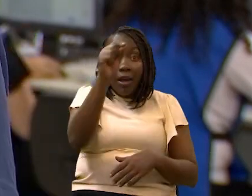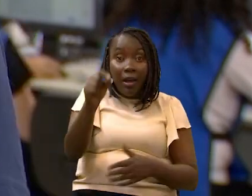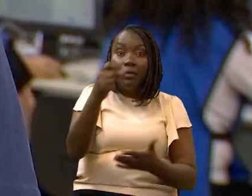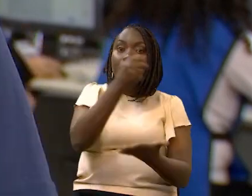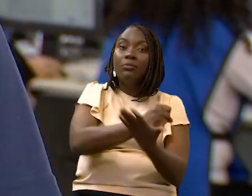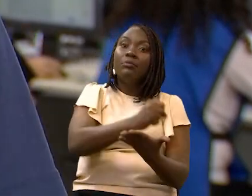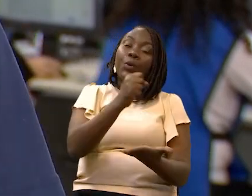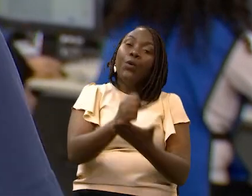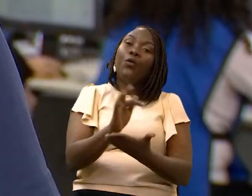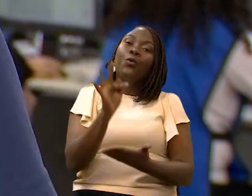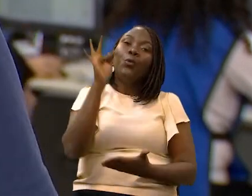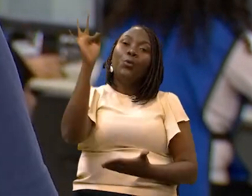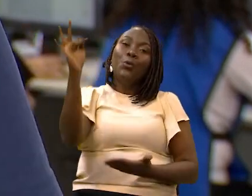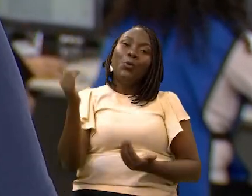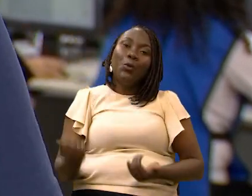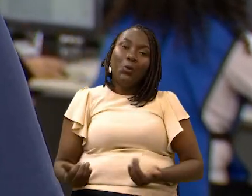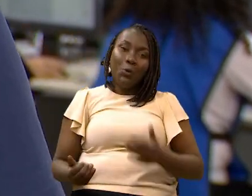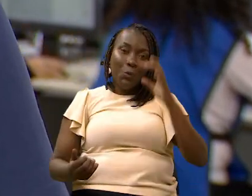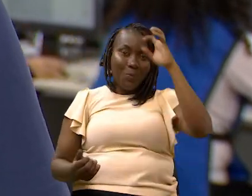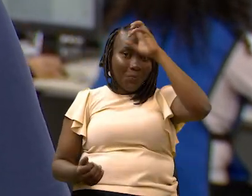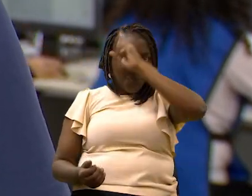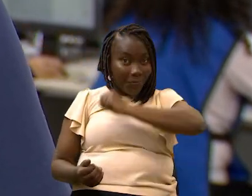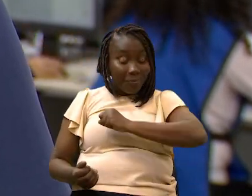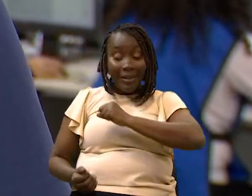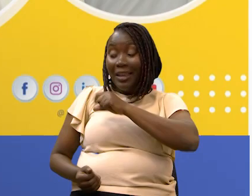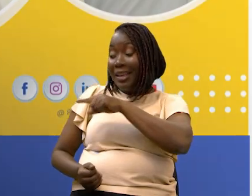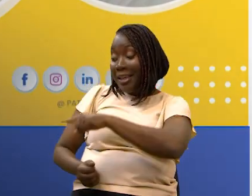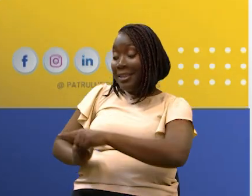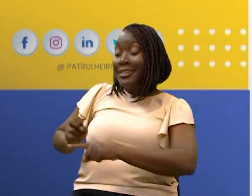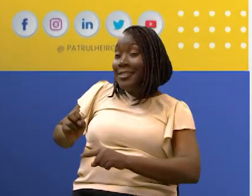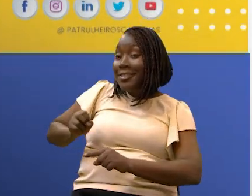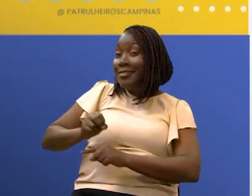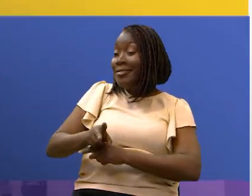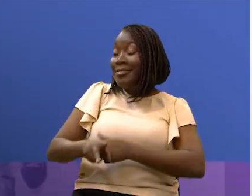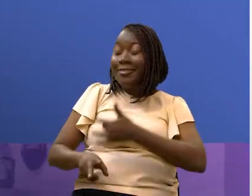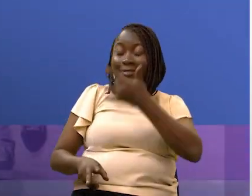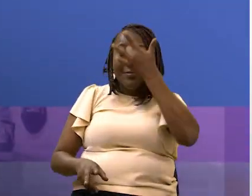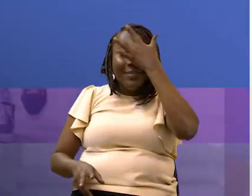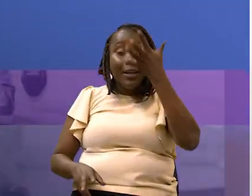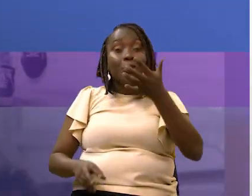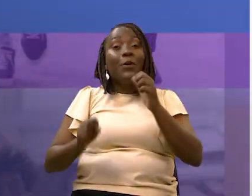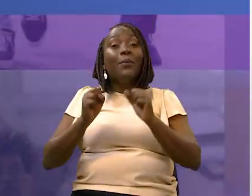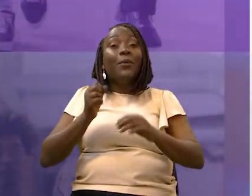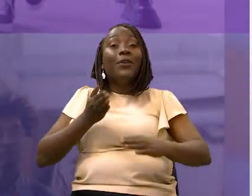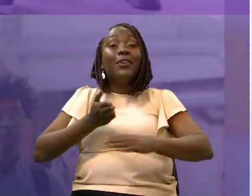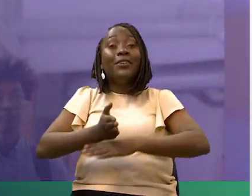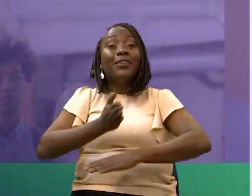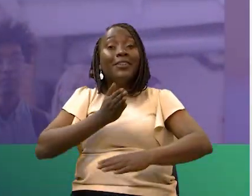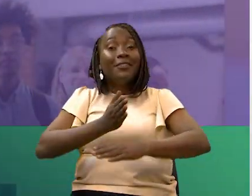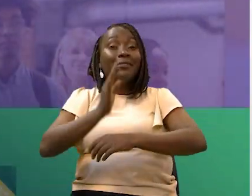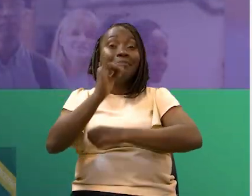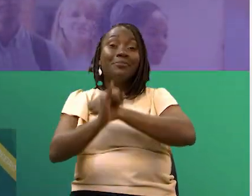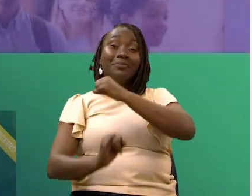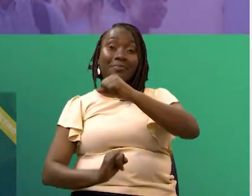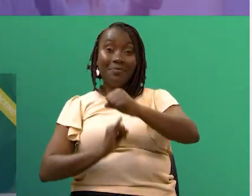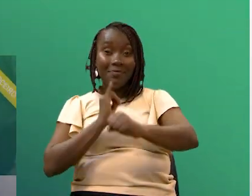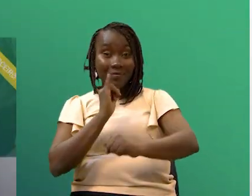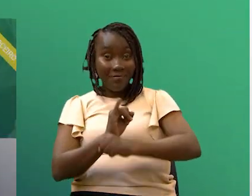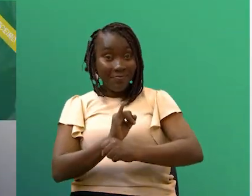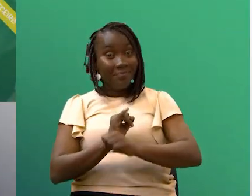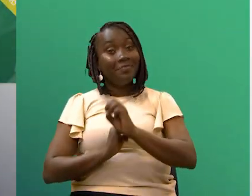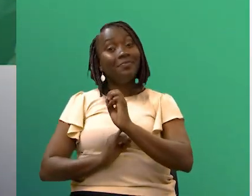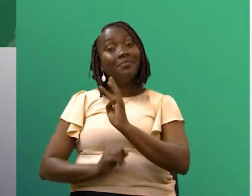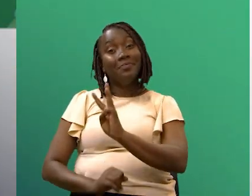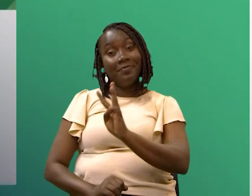elas possam estar contratando o futuro jovem aprendiz. Para ele se inscrever é muito fácil, ele pode entrar nas